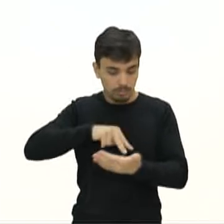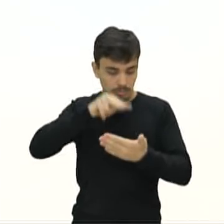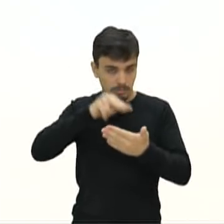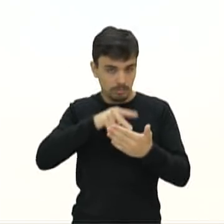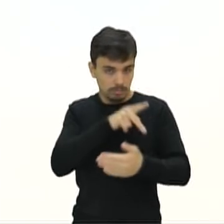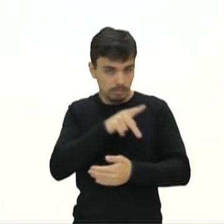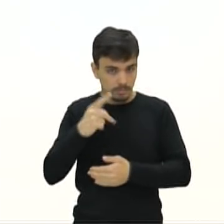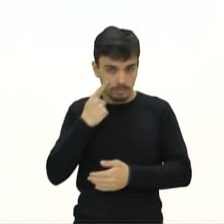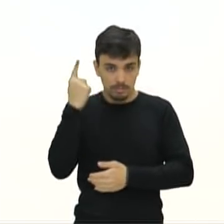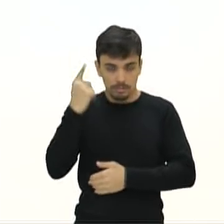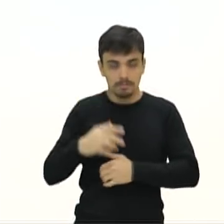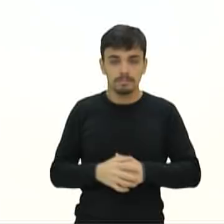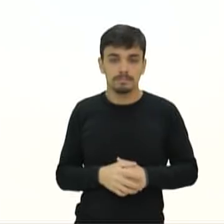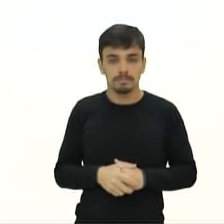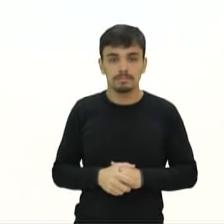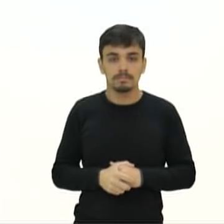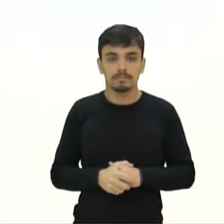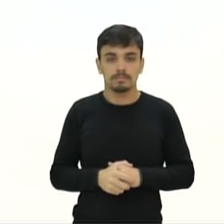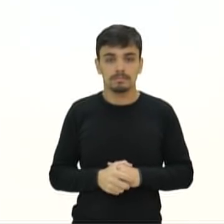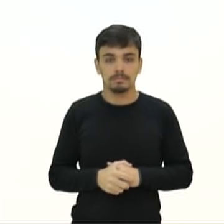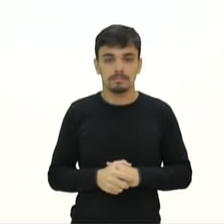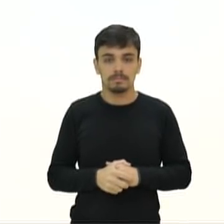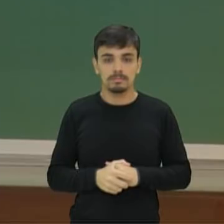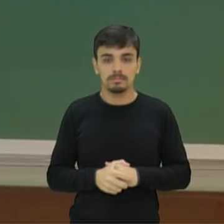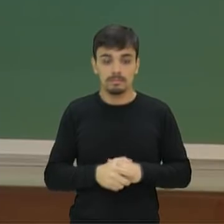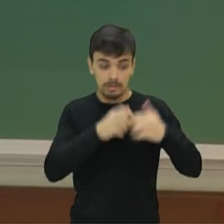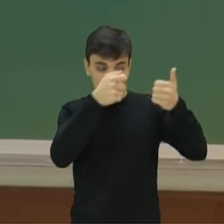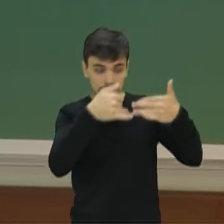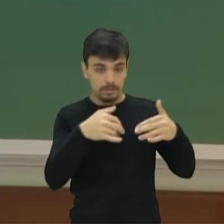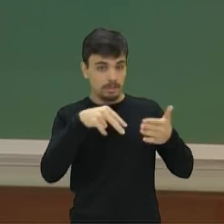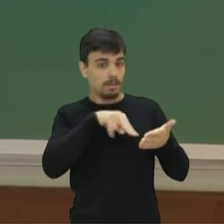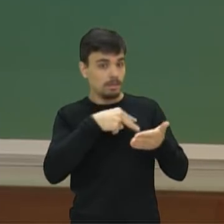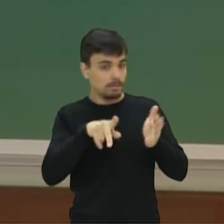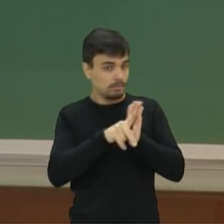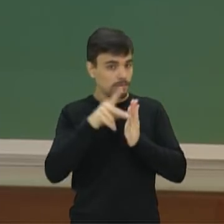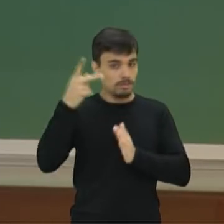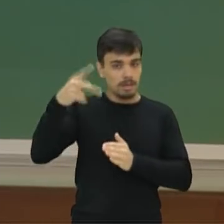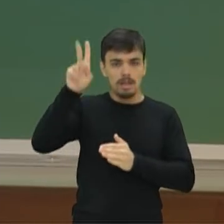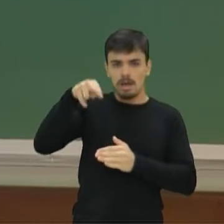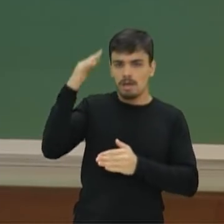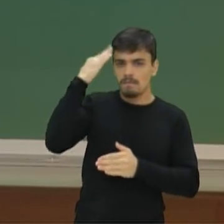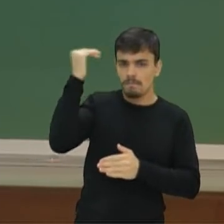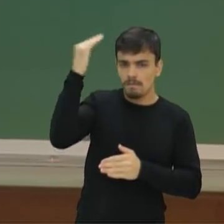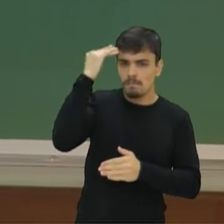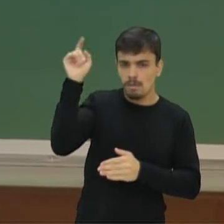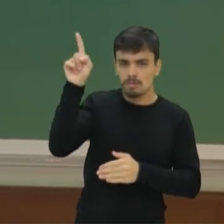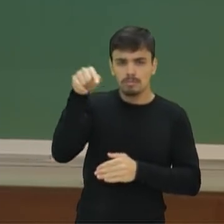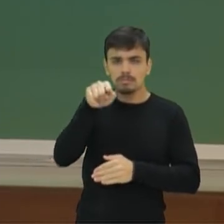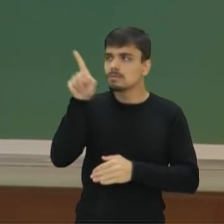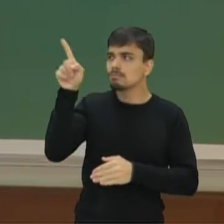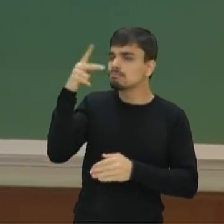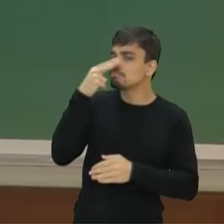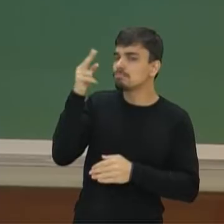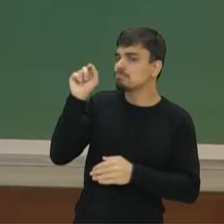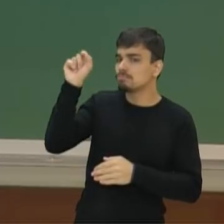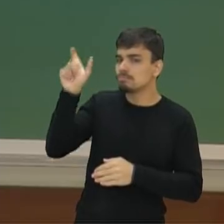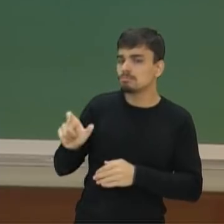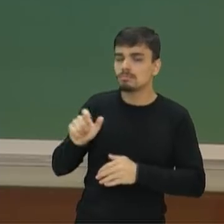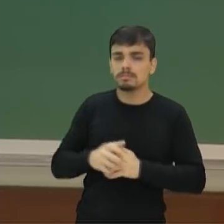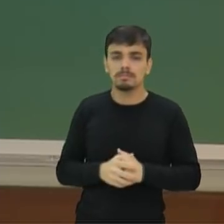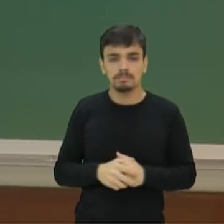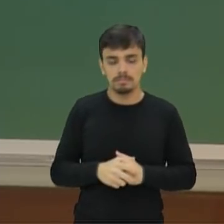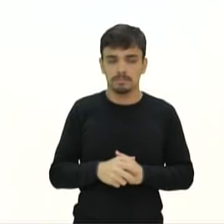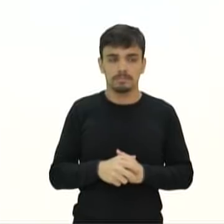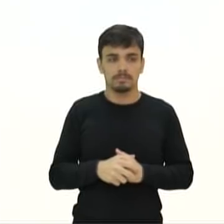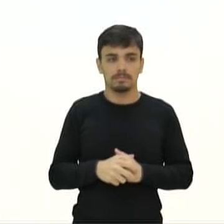she? A dança dela está super famosa. Mas e ela? O que você acha? In early